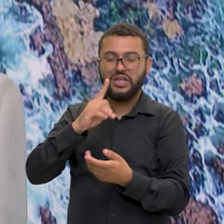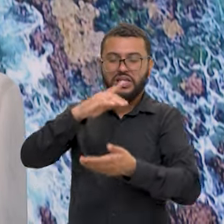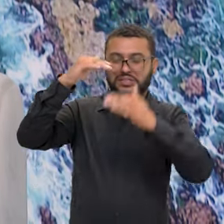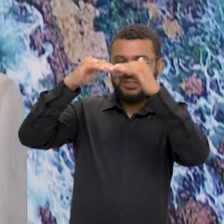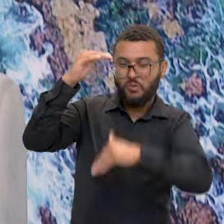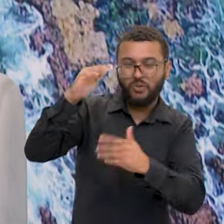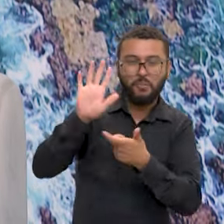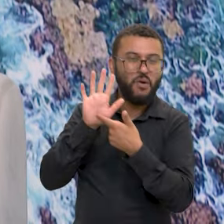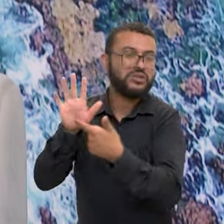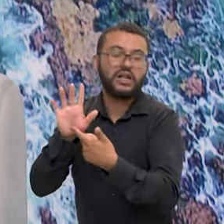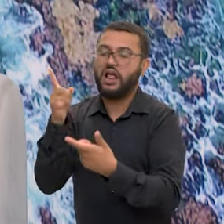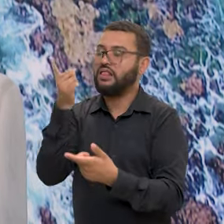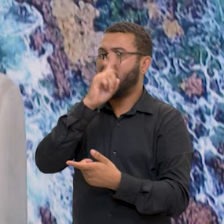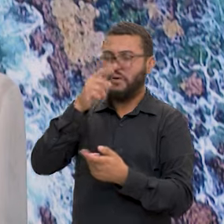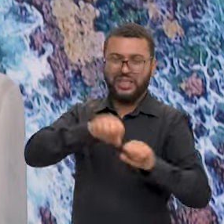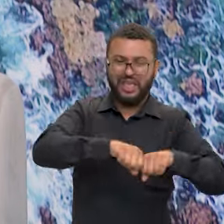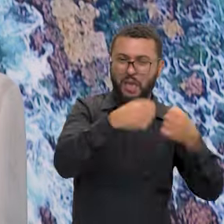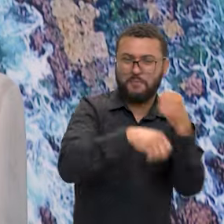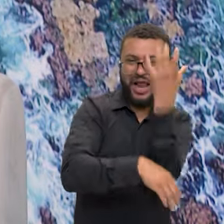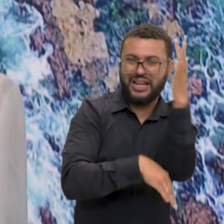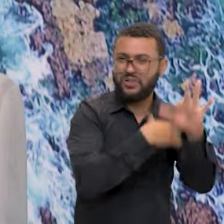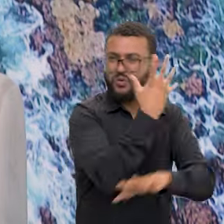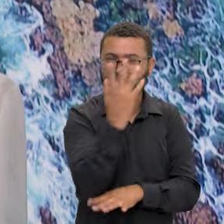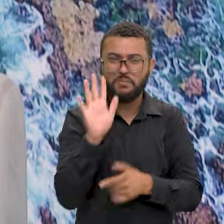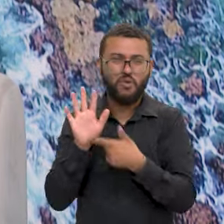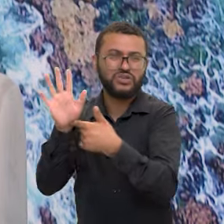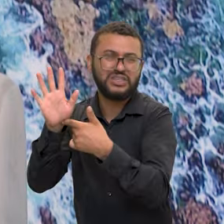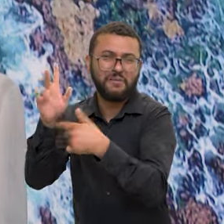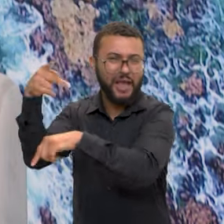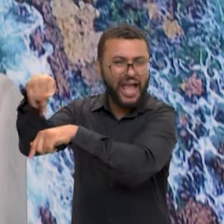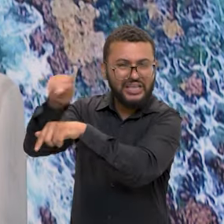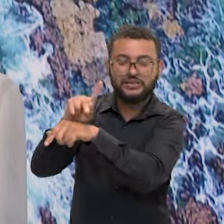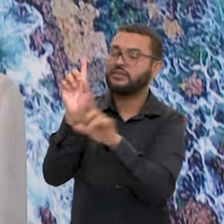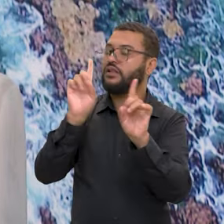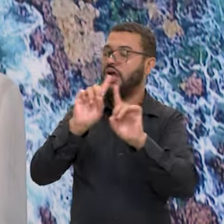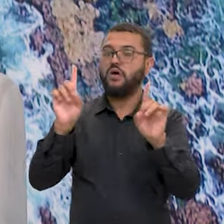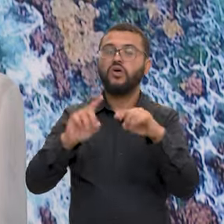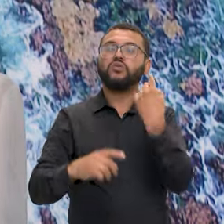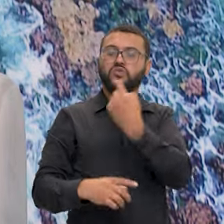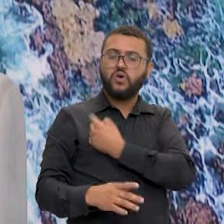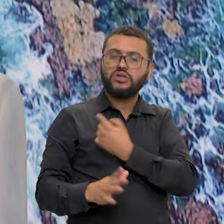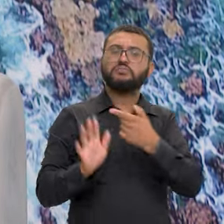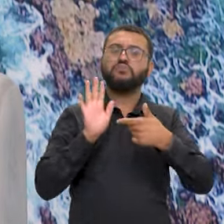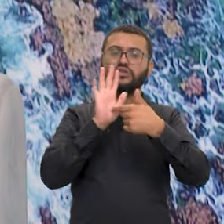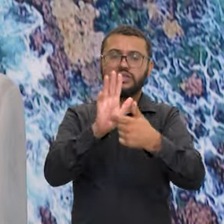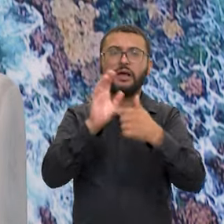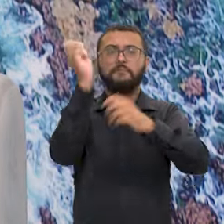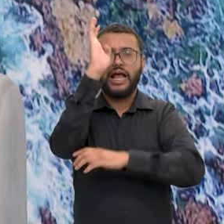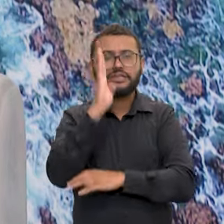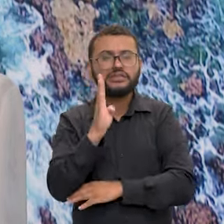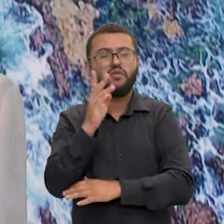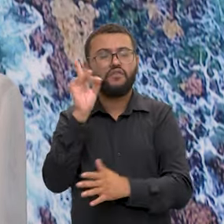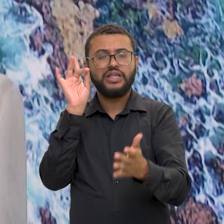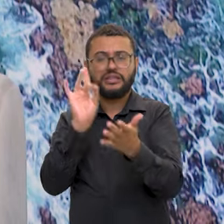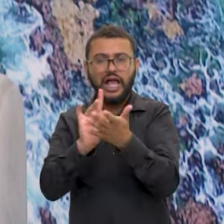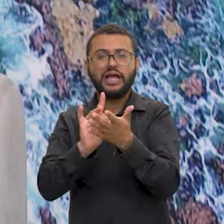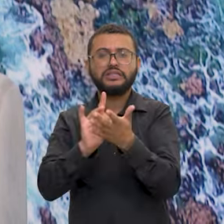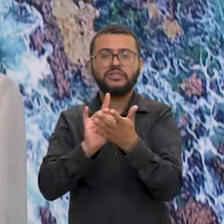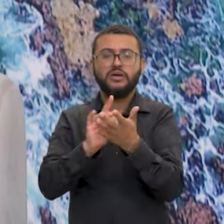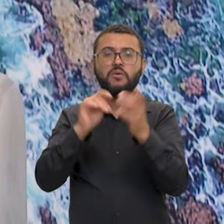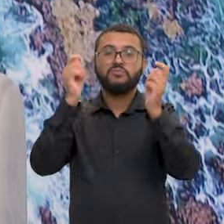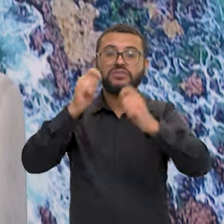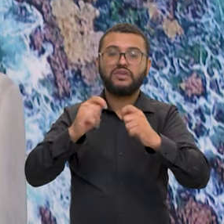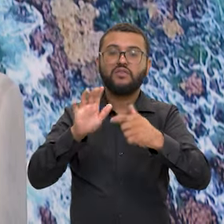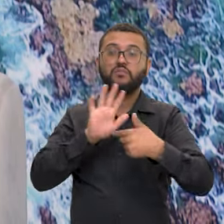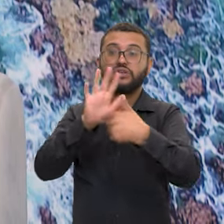a irresponsabilidade com o clima, não. Então a gente tem que construir um Brasil que nos coloque no mundo que a gente quer viver, o mundo que a gente quer deixar para os nossos filhos.